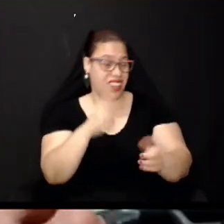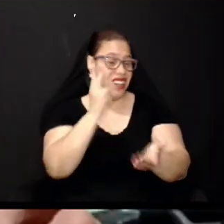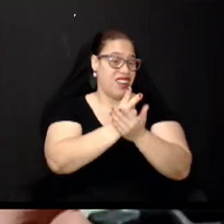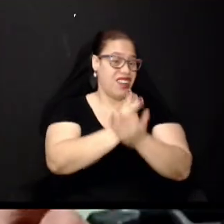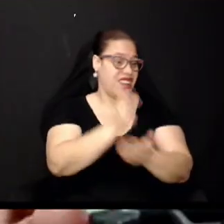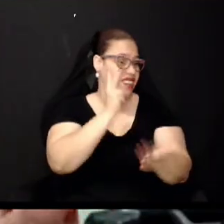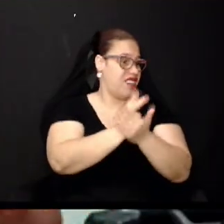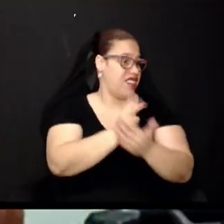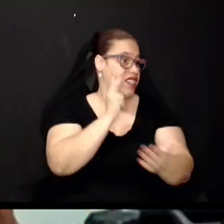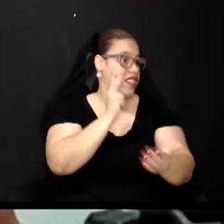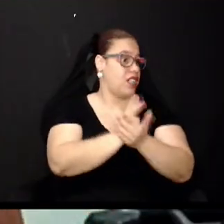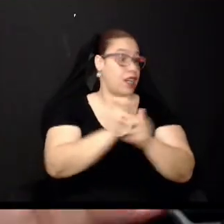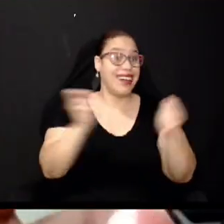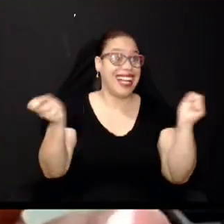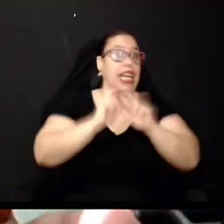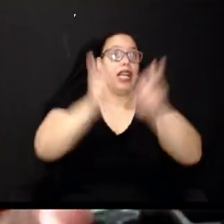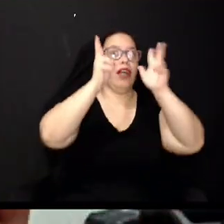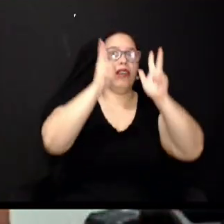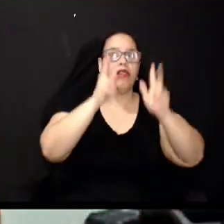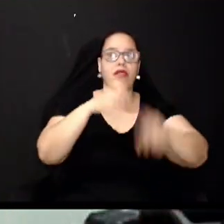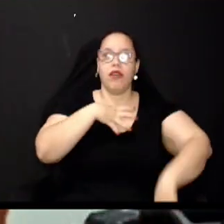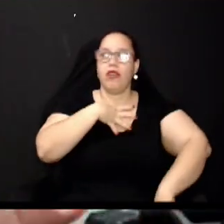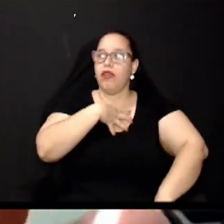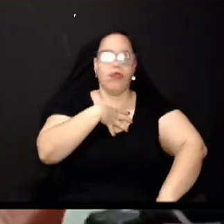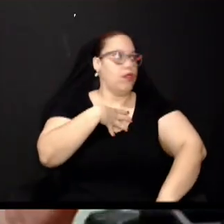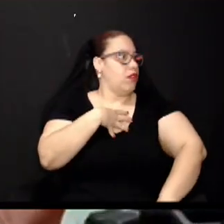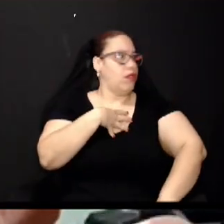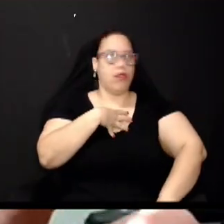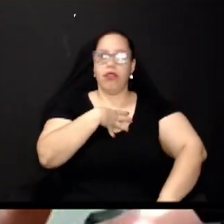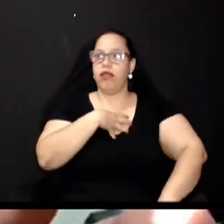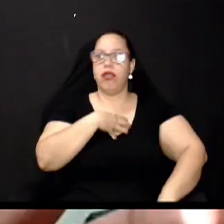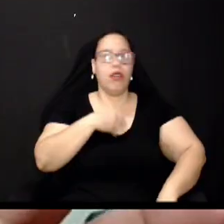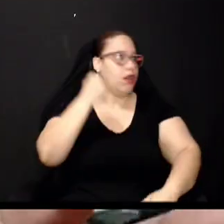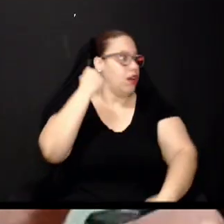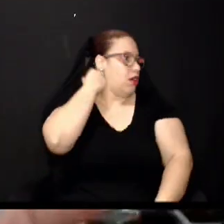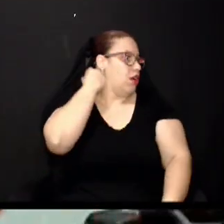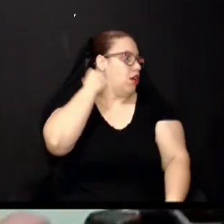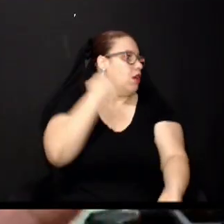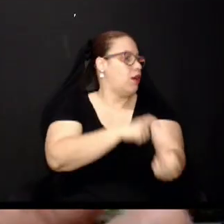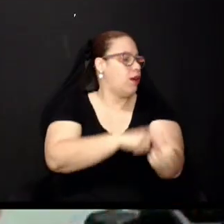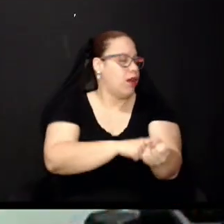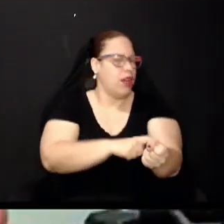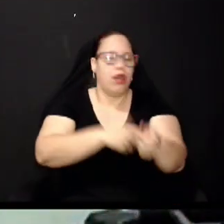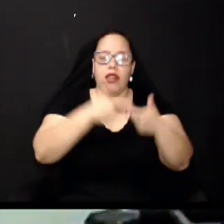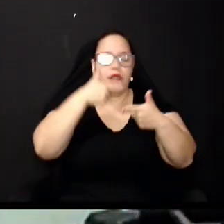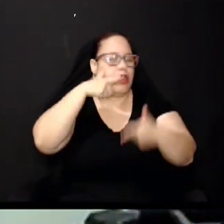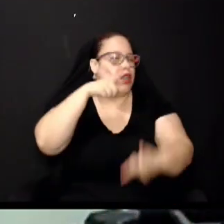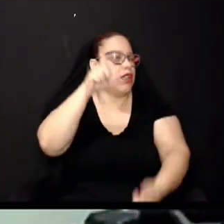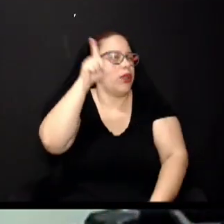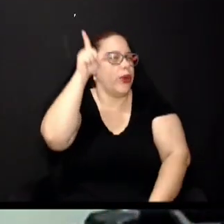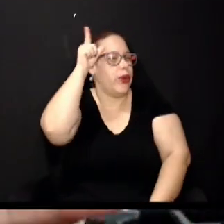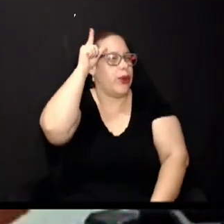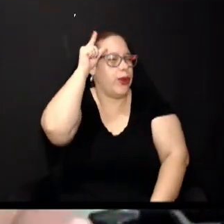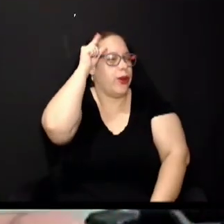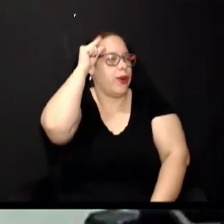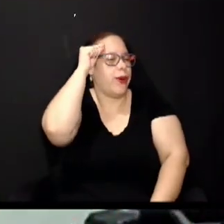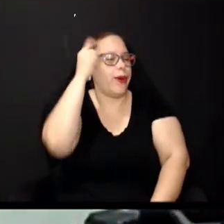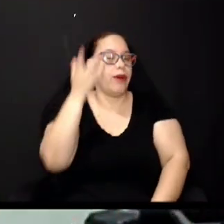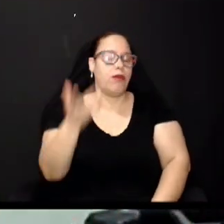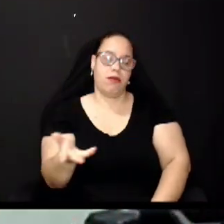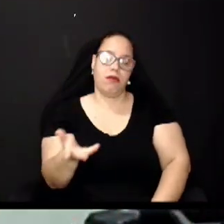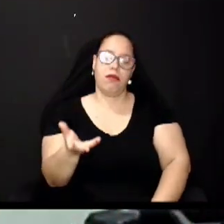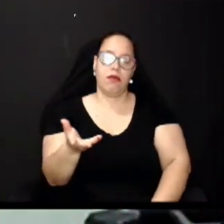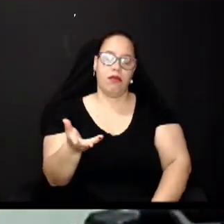em alerta, né? Ela fica sob estresse, ela não consegue relaxar, né? ela fica o tempo todo, né,